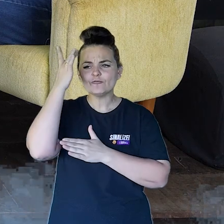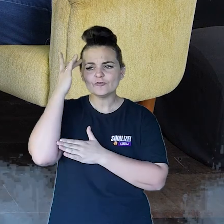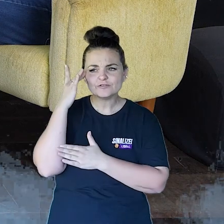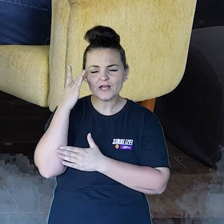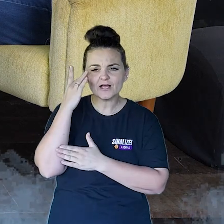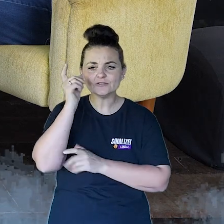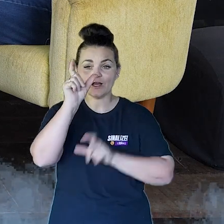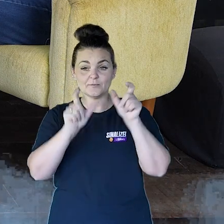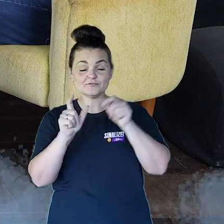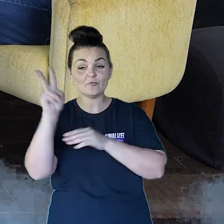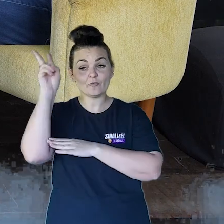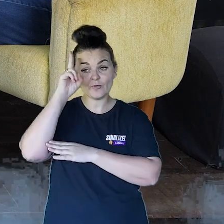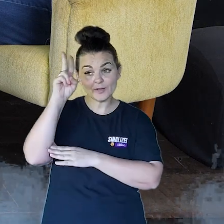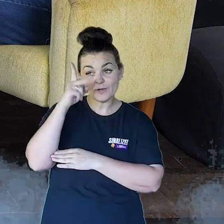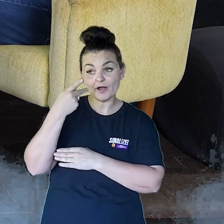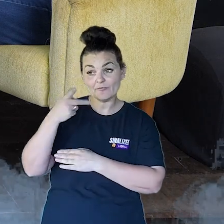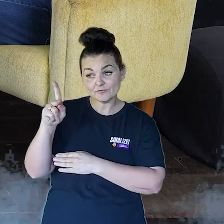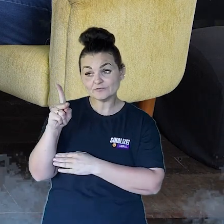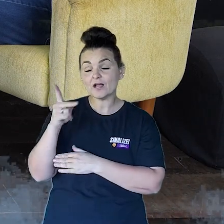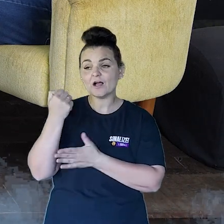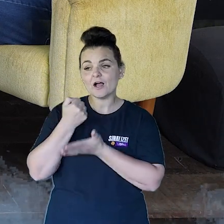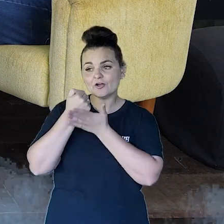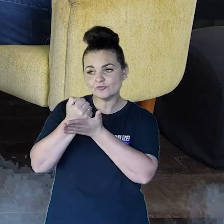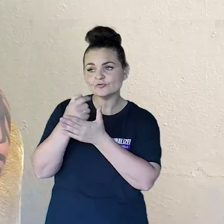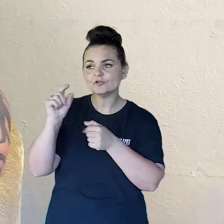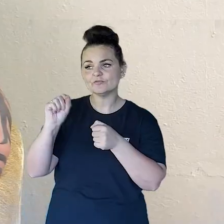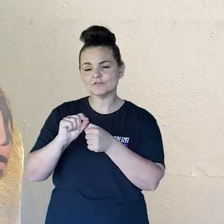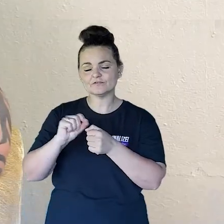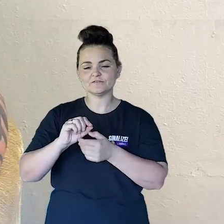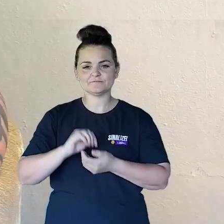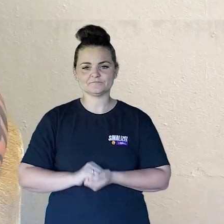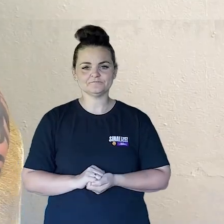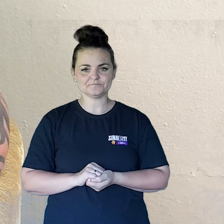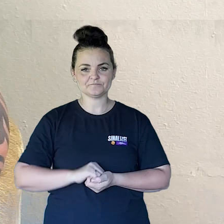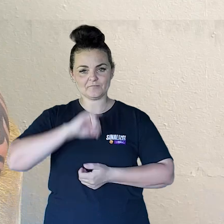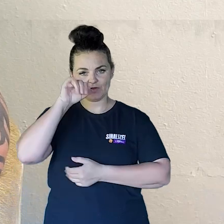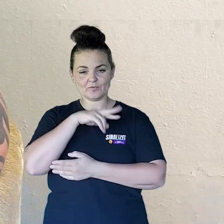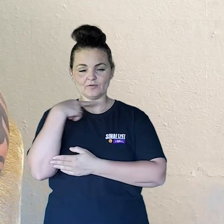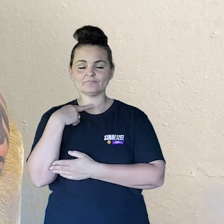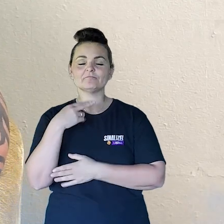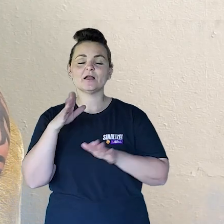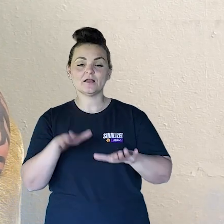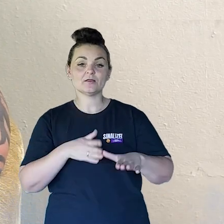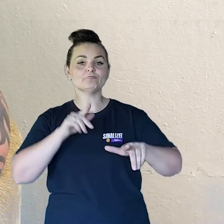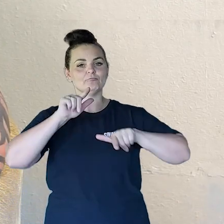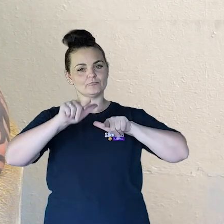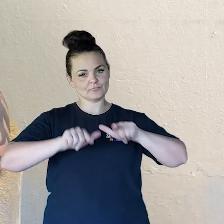suas ações e contribuições para Jaraguá do Sul? Trabalho.